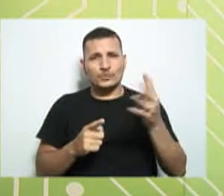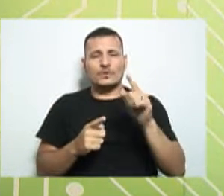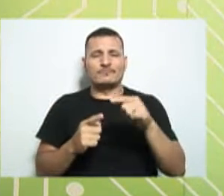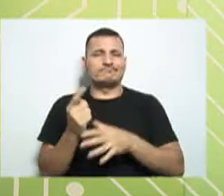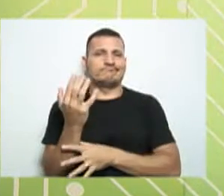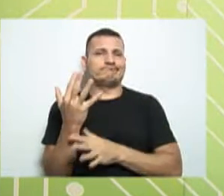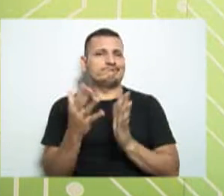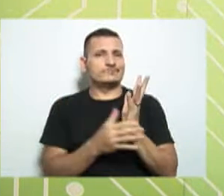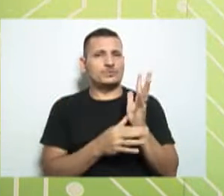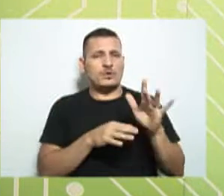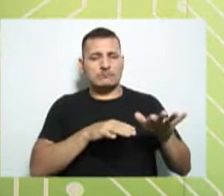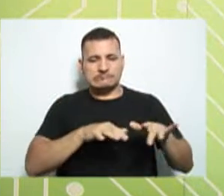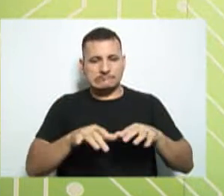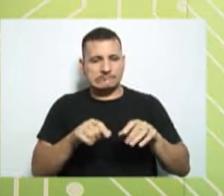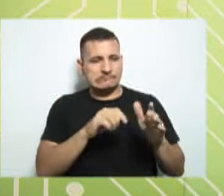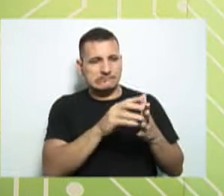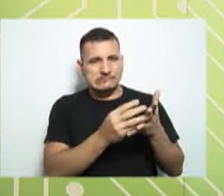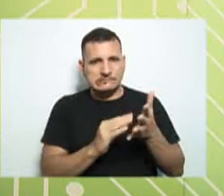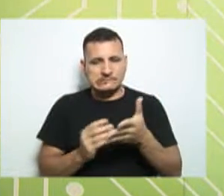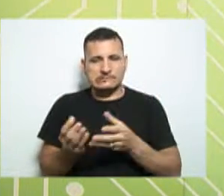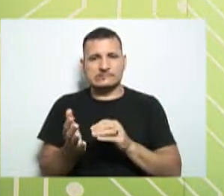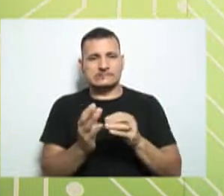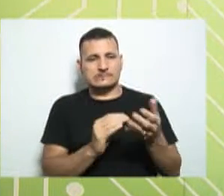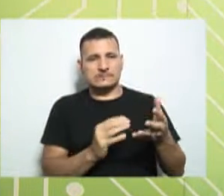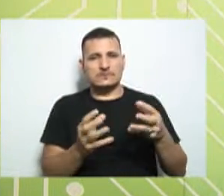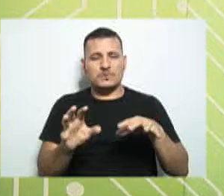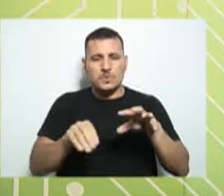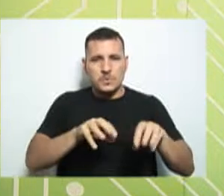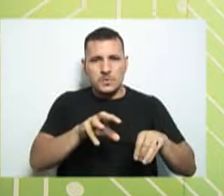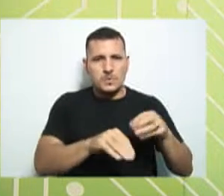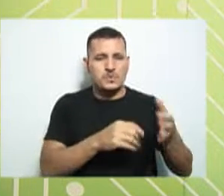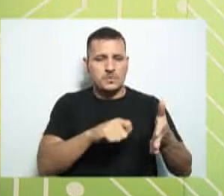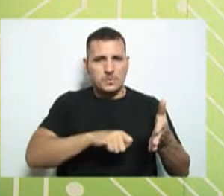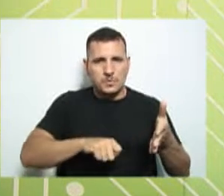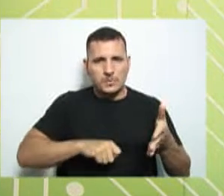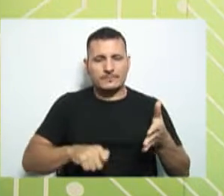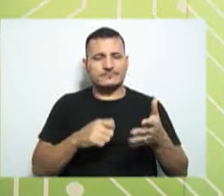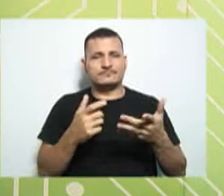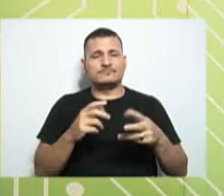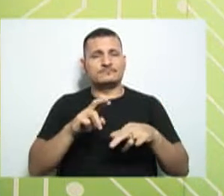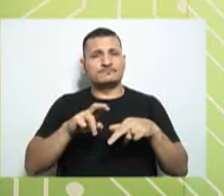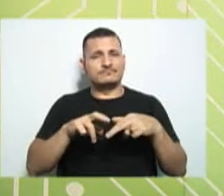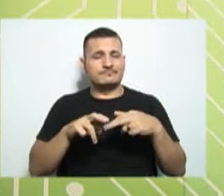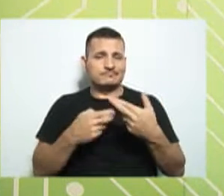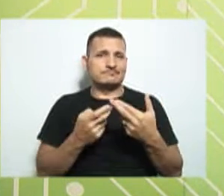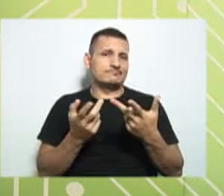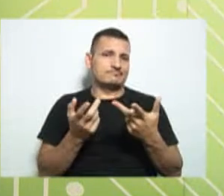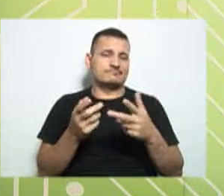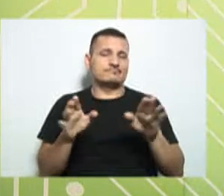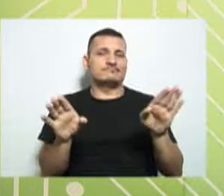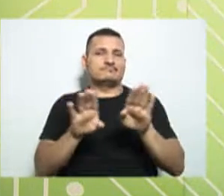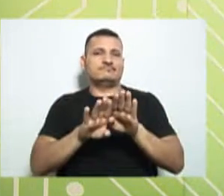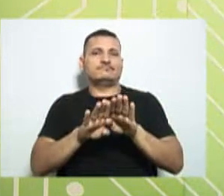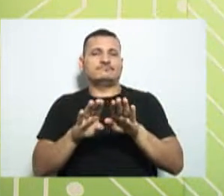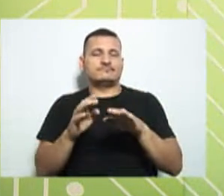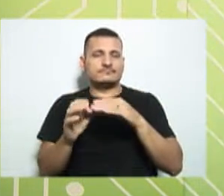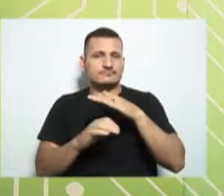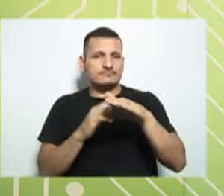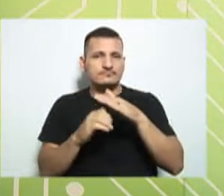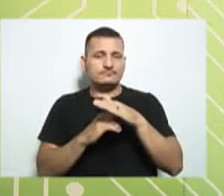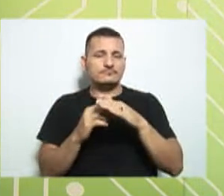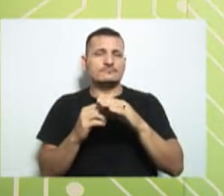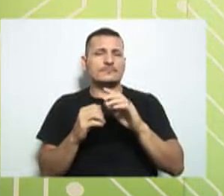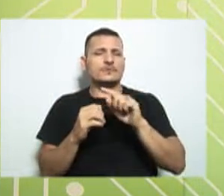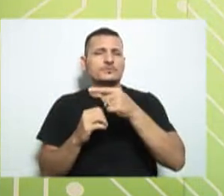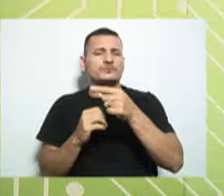isso que fala arcaico. Então eles precisam fazer esse levantamento manual. Eles fazem o fechamento do comércio e assim eles fazem o levantamento